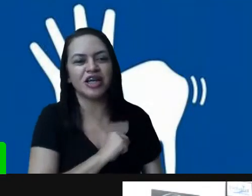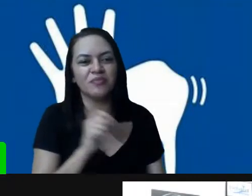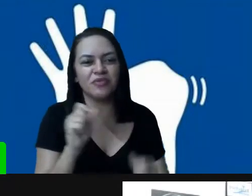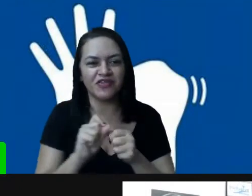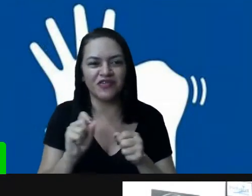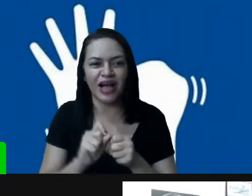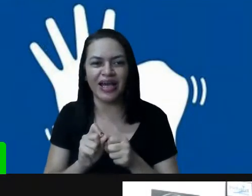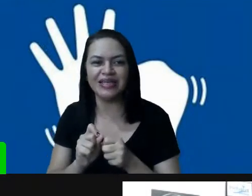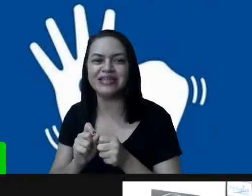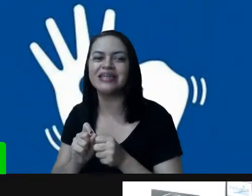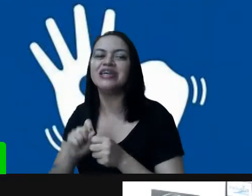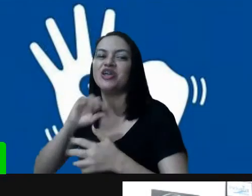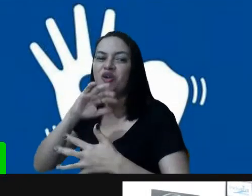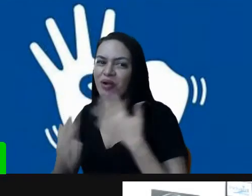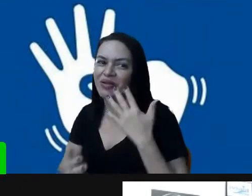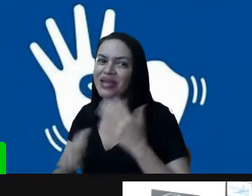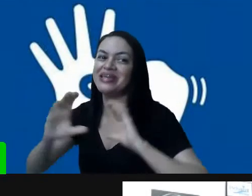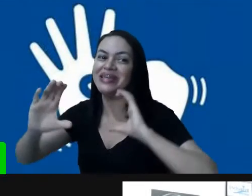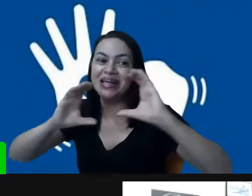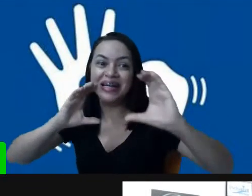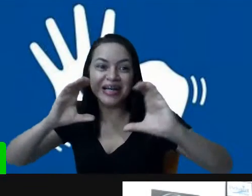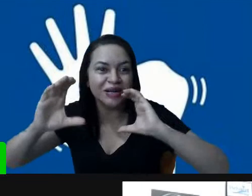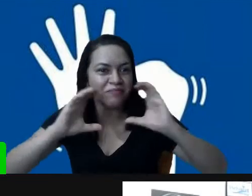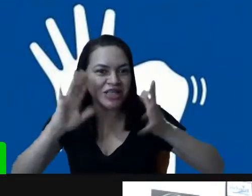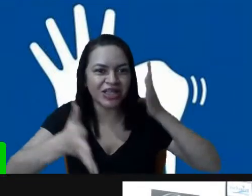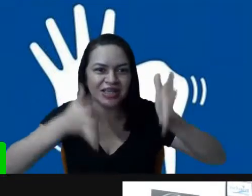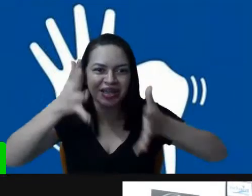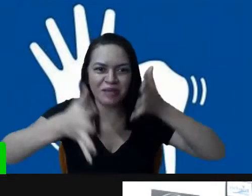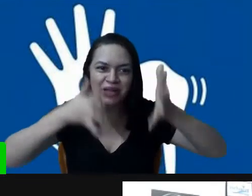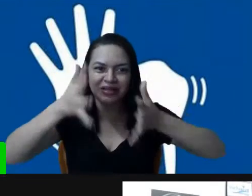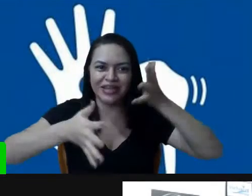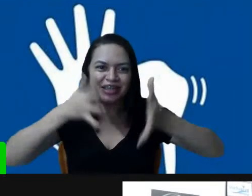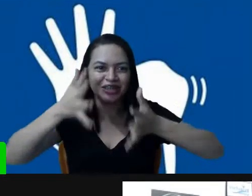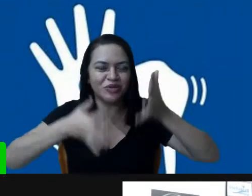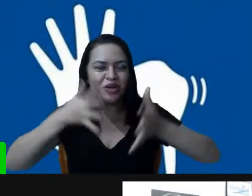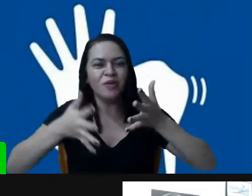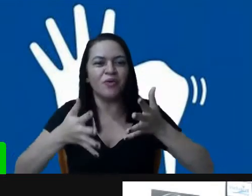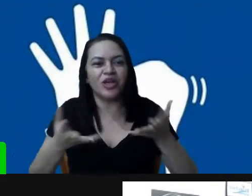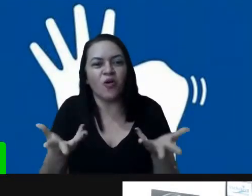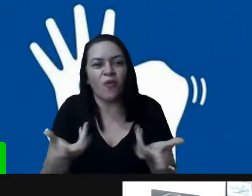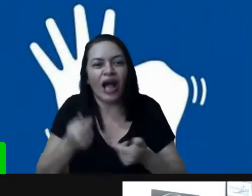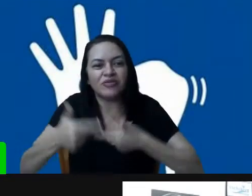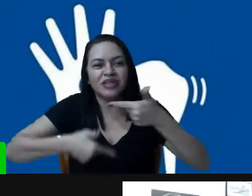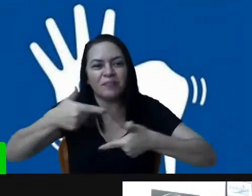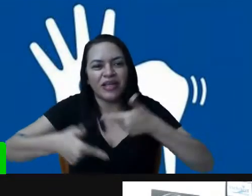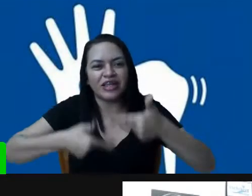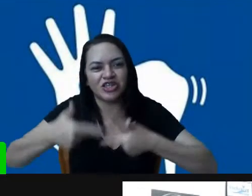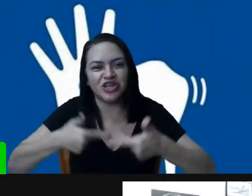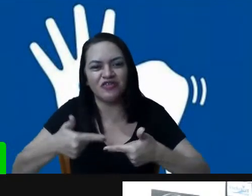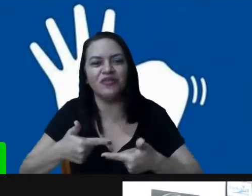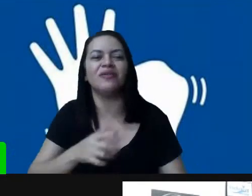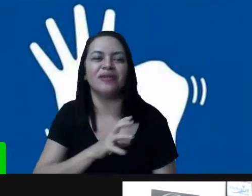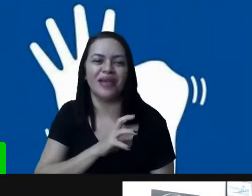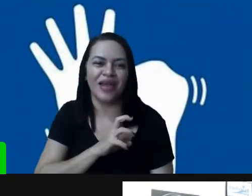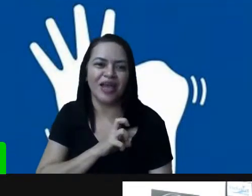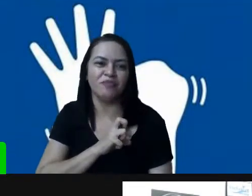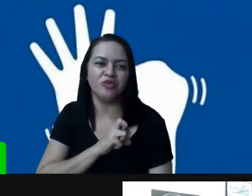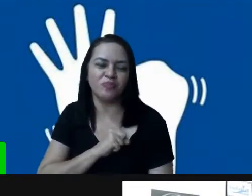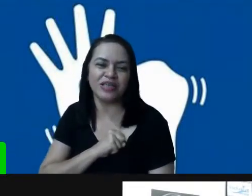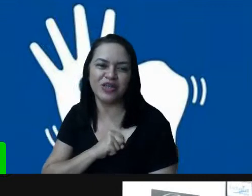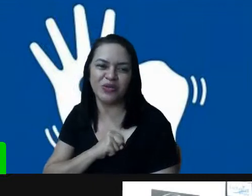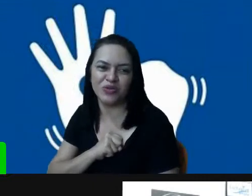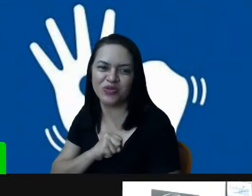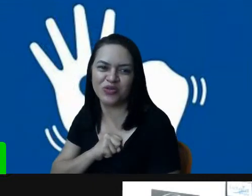que ama o que faz e como alguém que ama estar interpretando, porque o ato interpretativo é